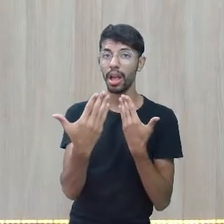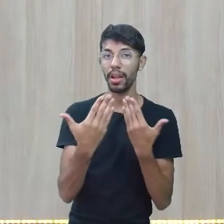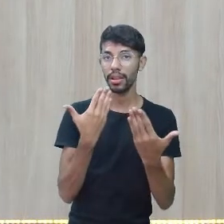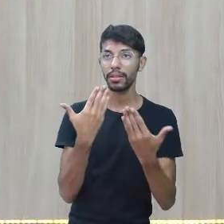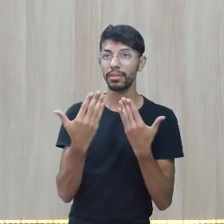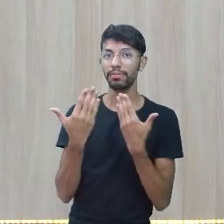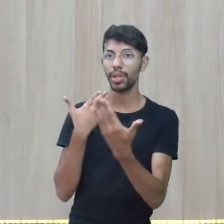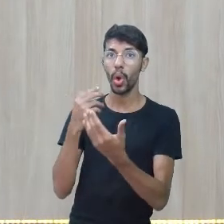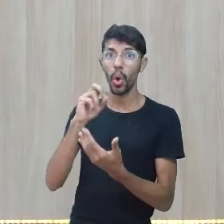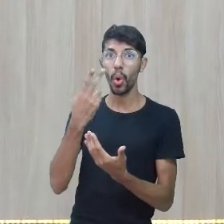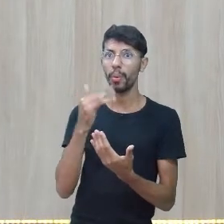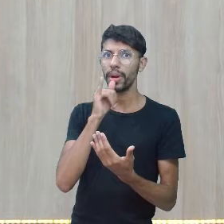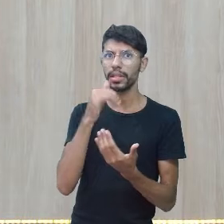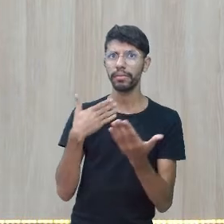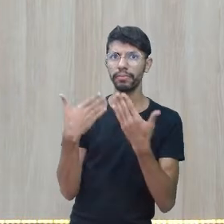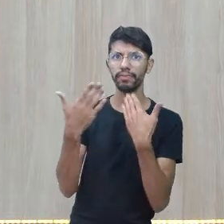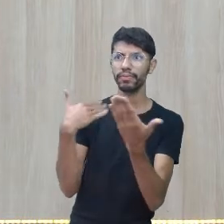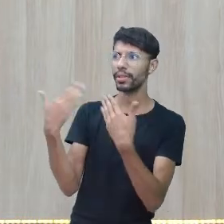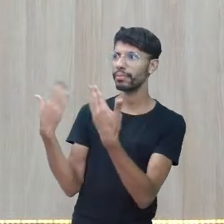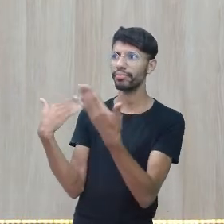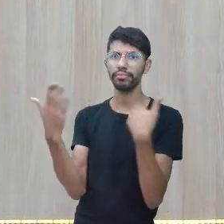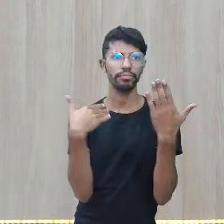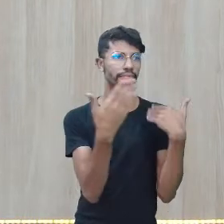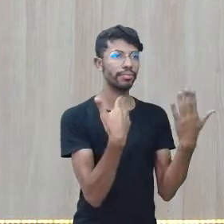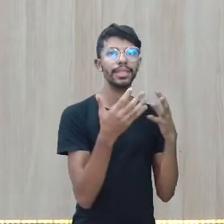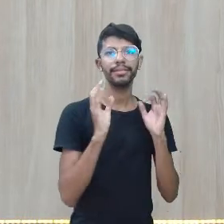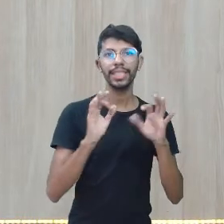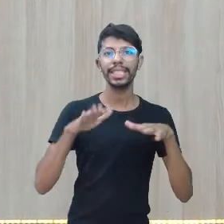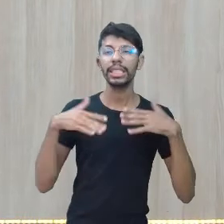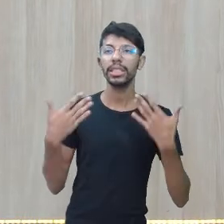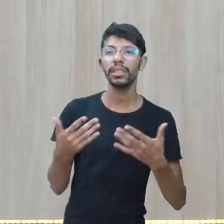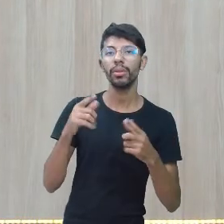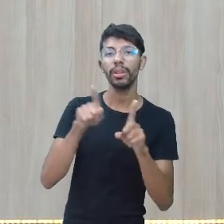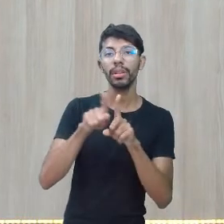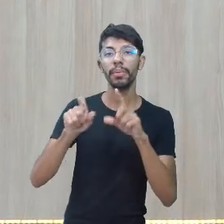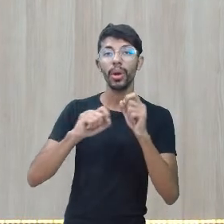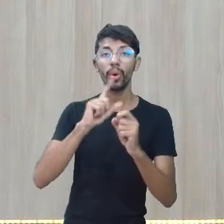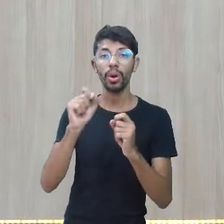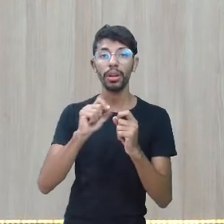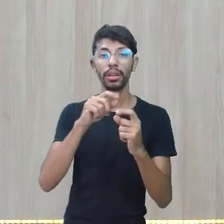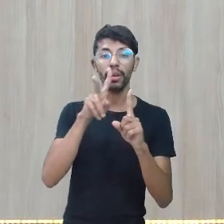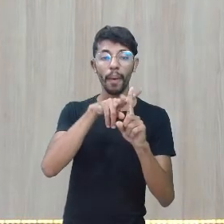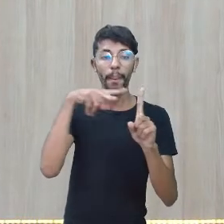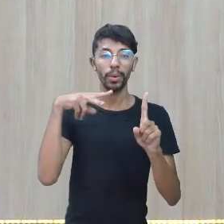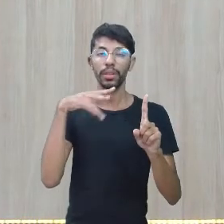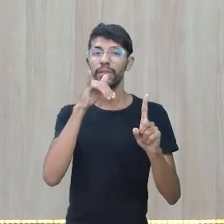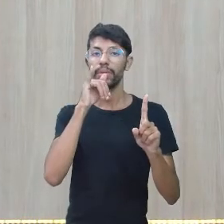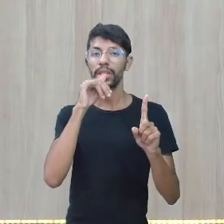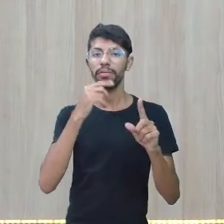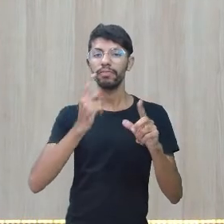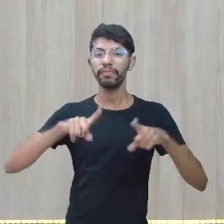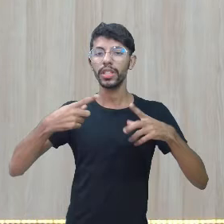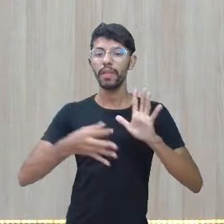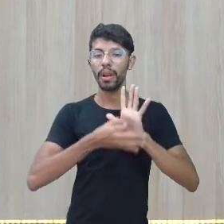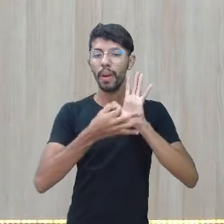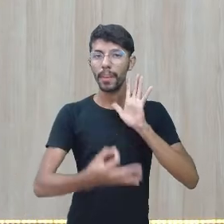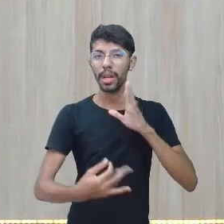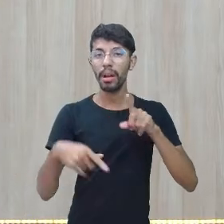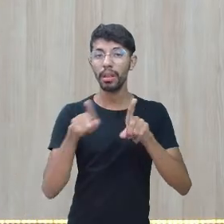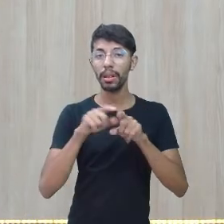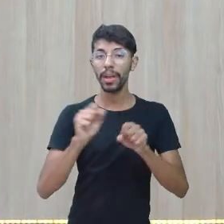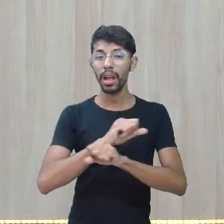e o contraste dos seus pontos de vista, né? Defender as suas opiniões, e ser claro e